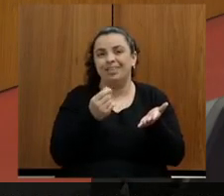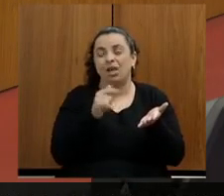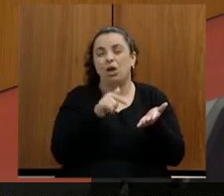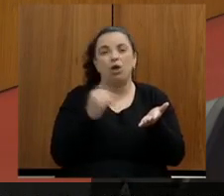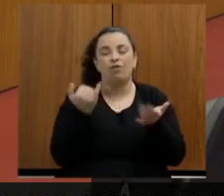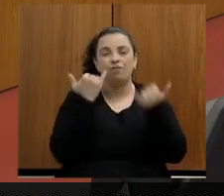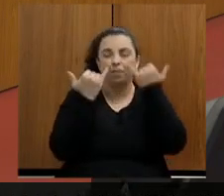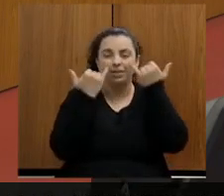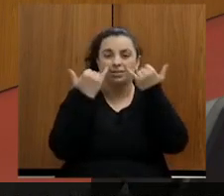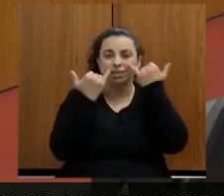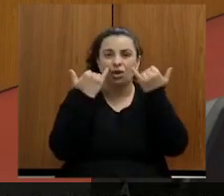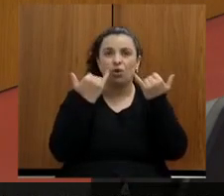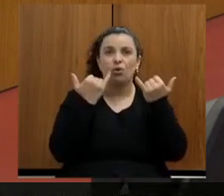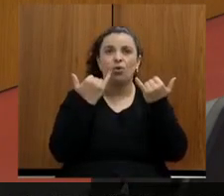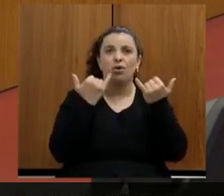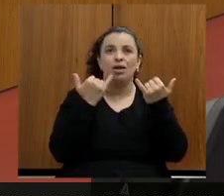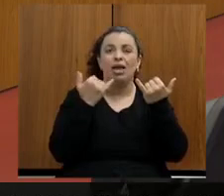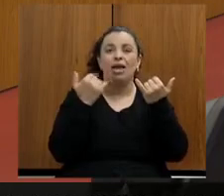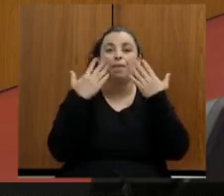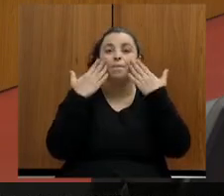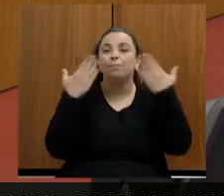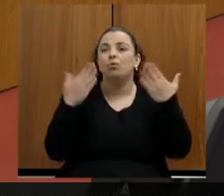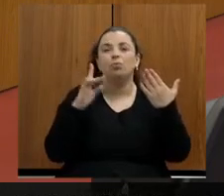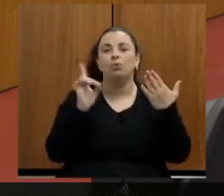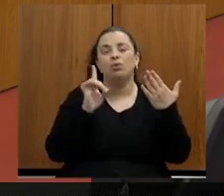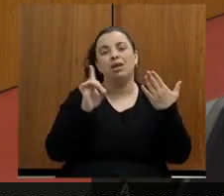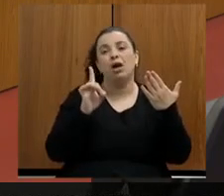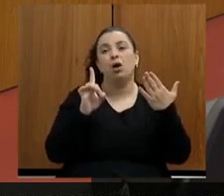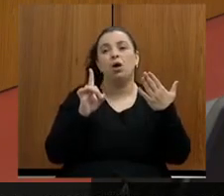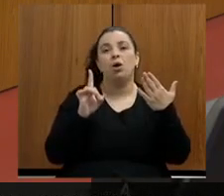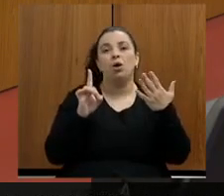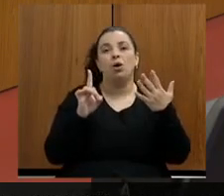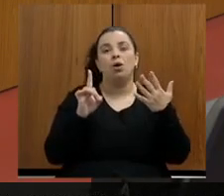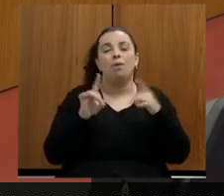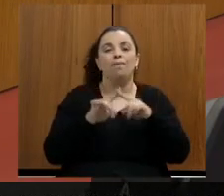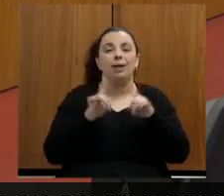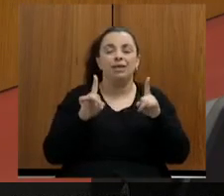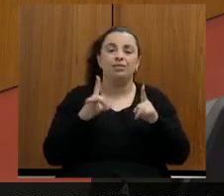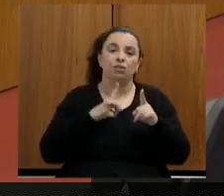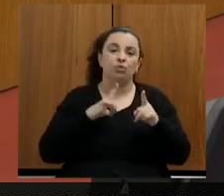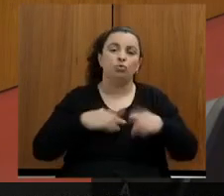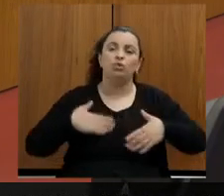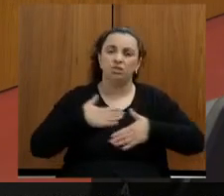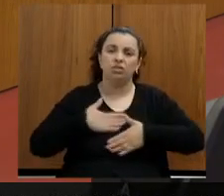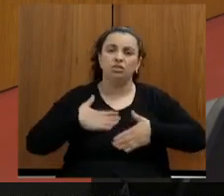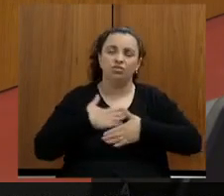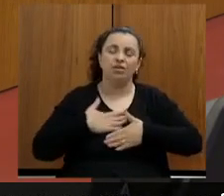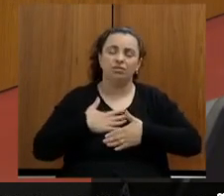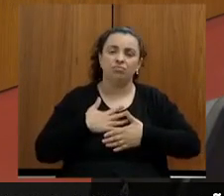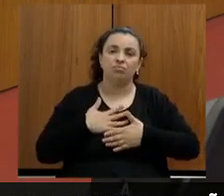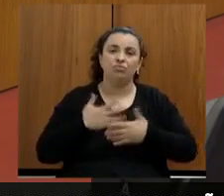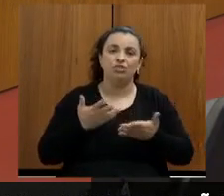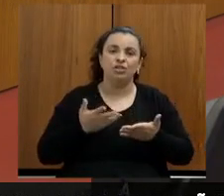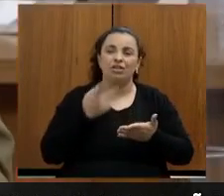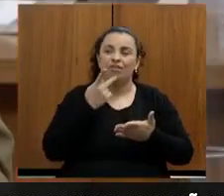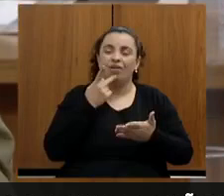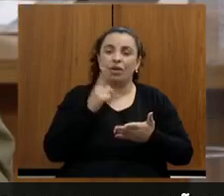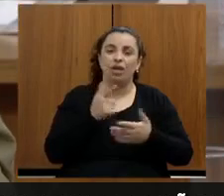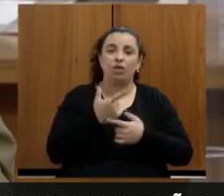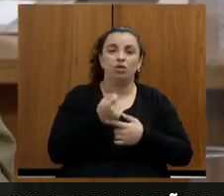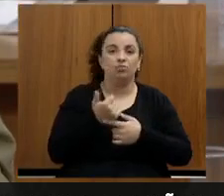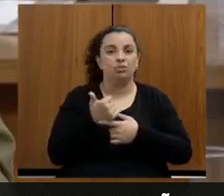é uma informação que a gente não passa ela em público né seu mas a gente eu tenho uma grata satisfação de dizer que e